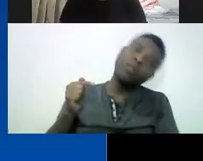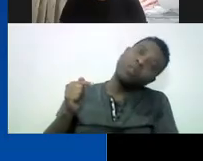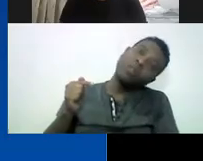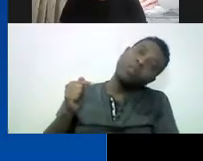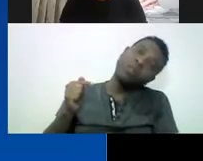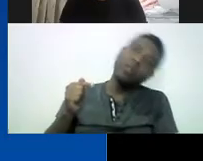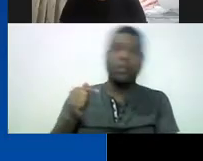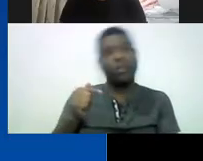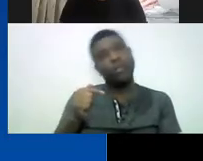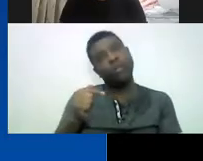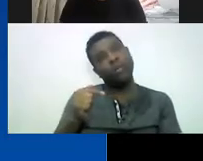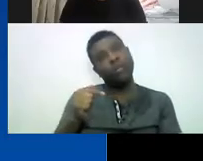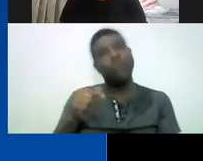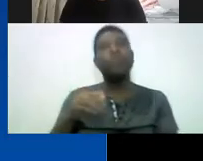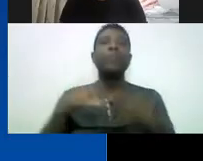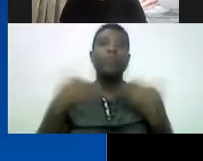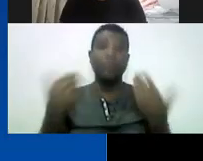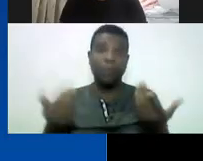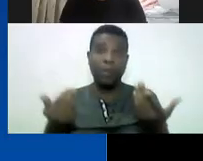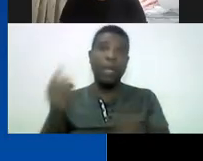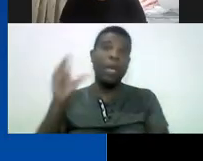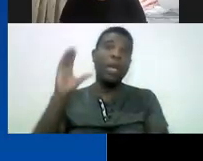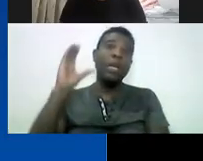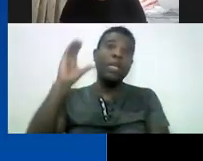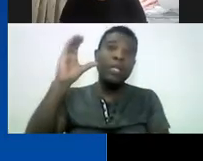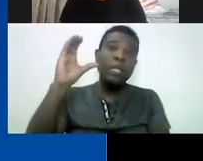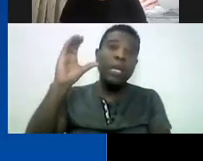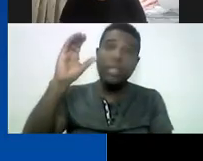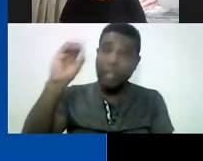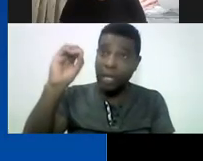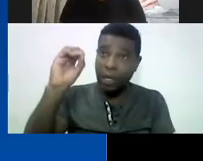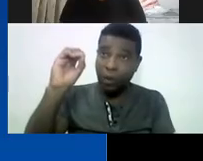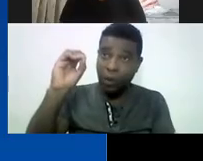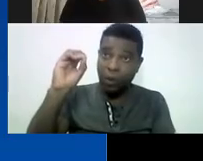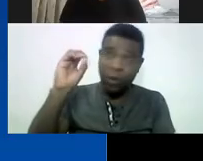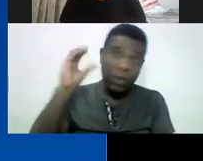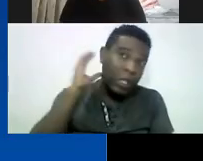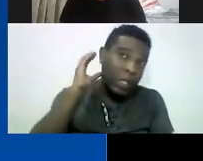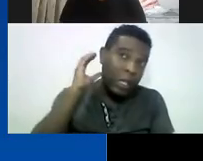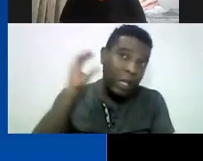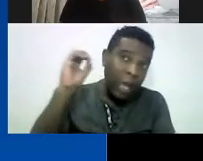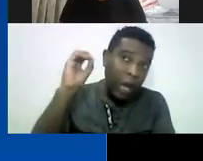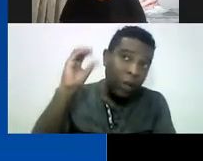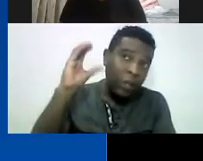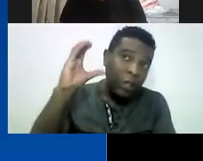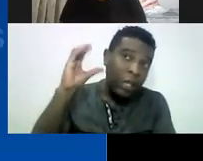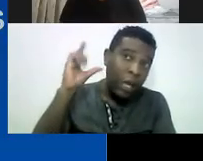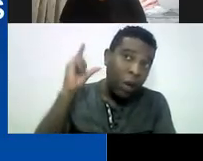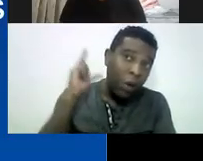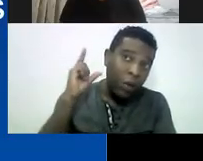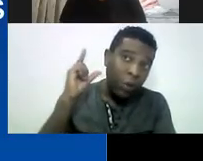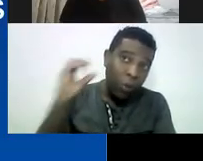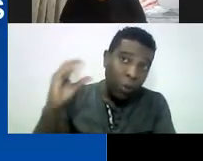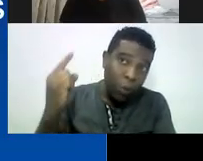roda, C1 e C2 é 40 graus, então observe o tanto que C1 e C2 roda, né?